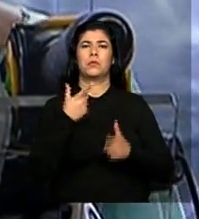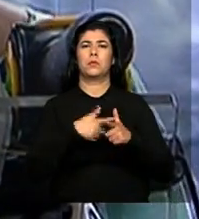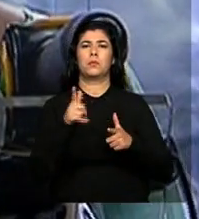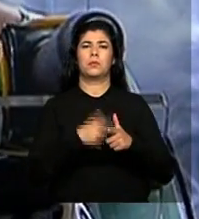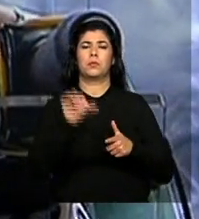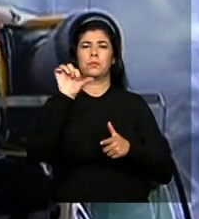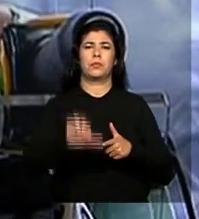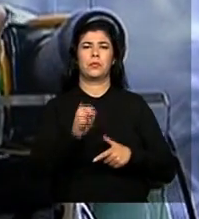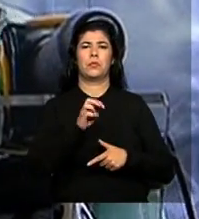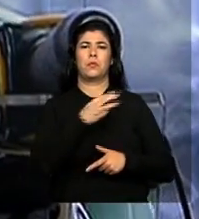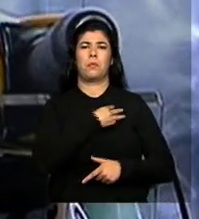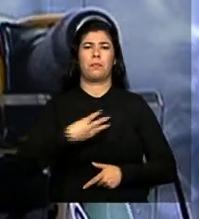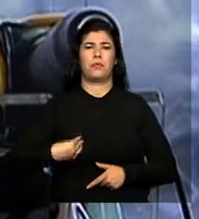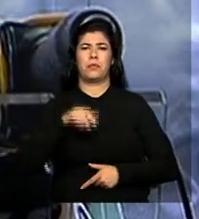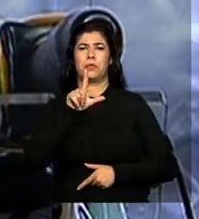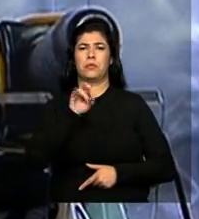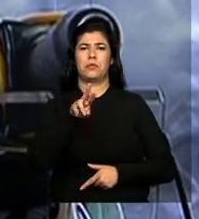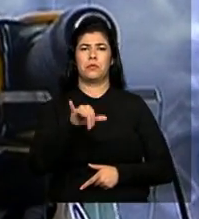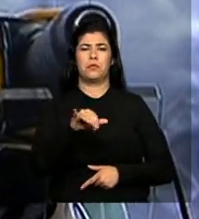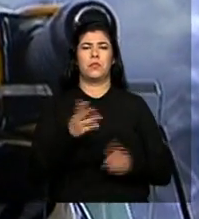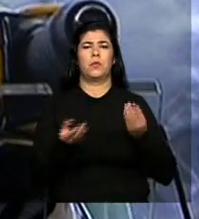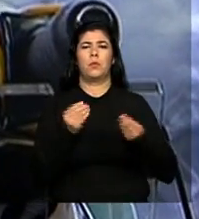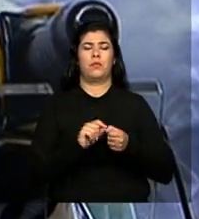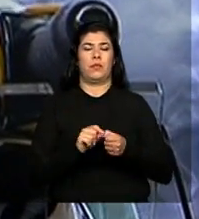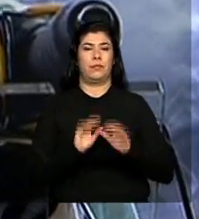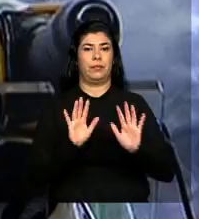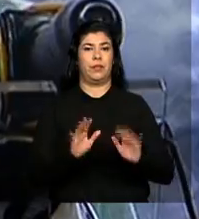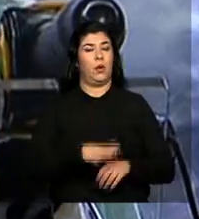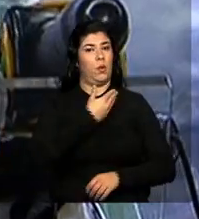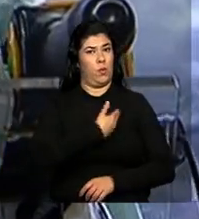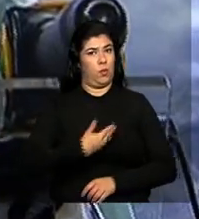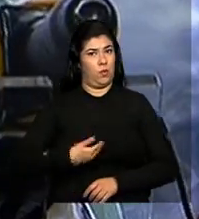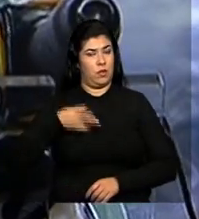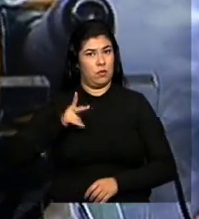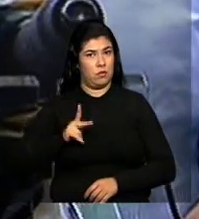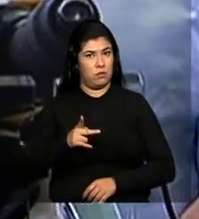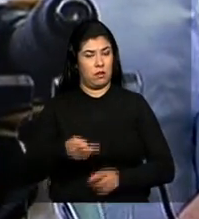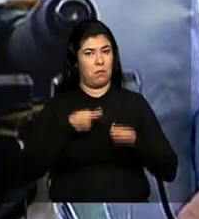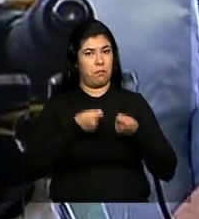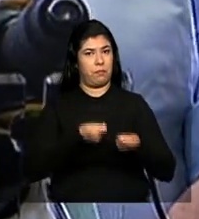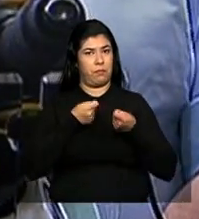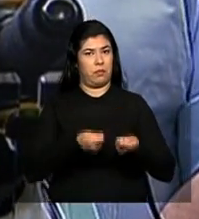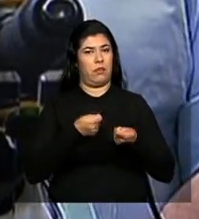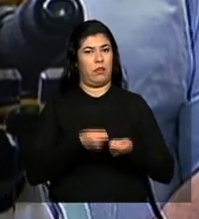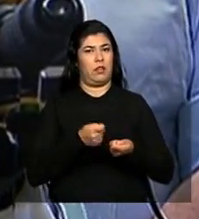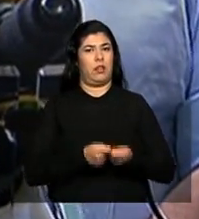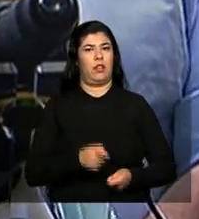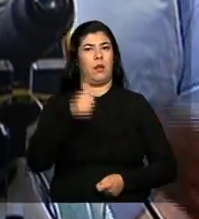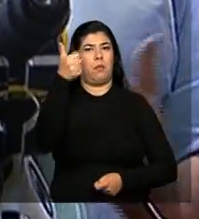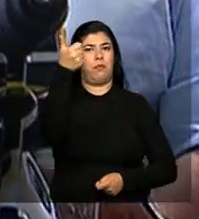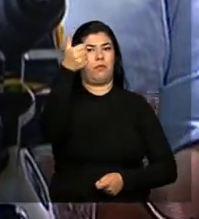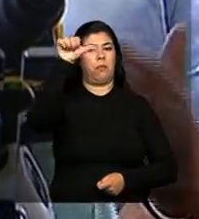Atuação do ministro Levy. Eu acho que o governo sempre vai tentar evitar o rebaixamento. Isso é absolutamente